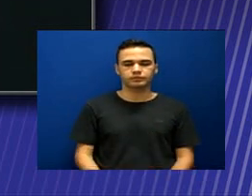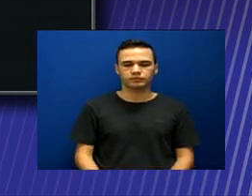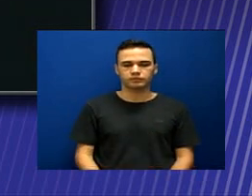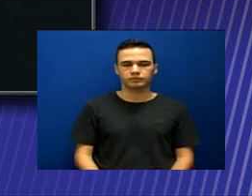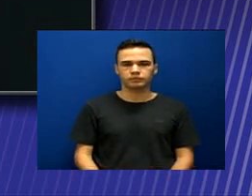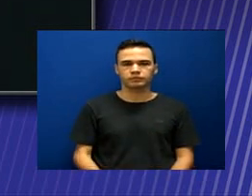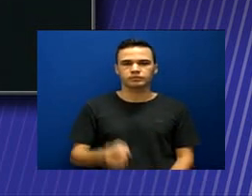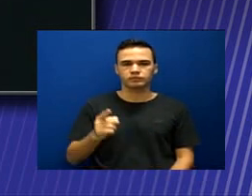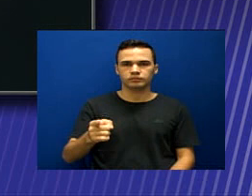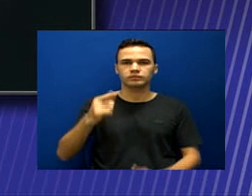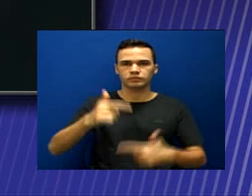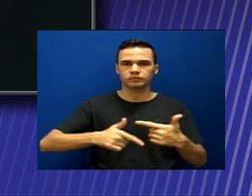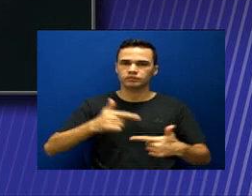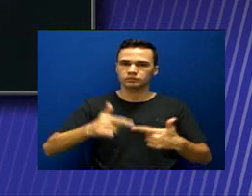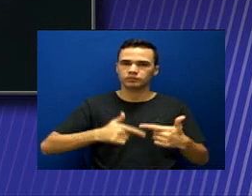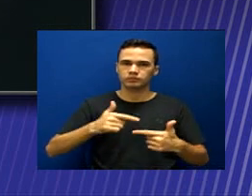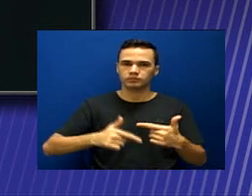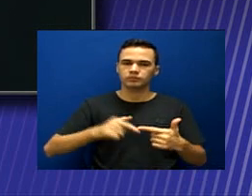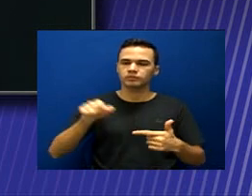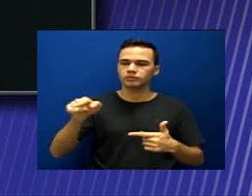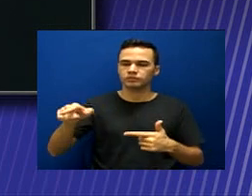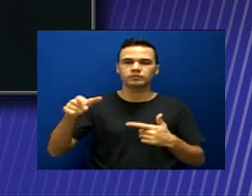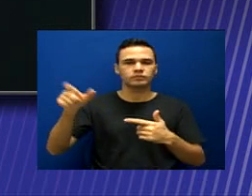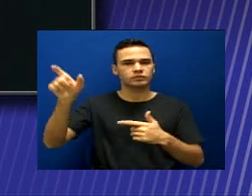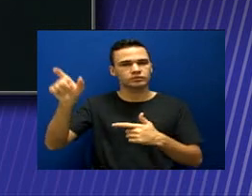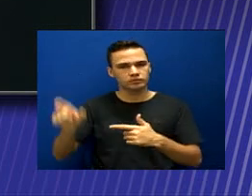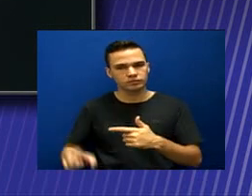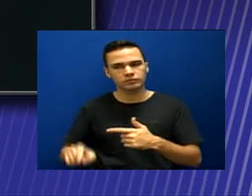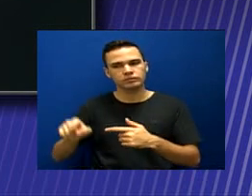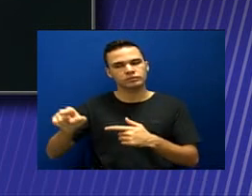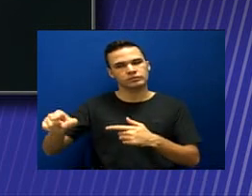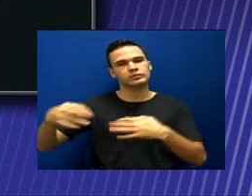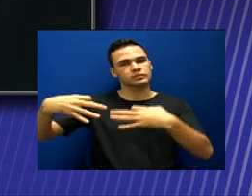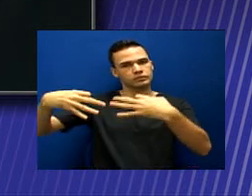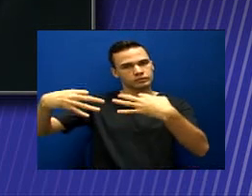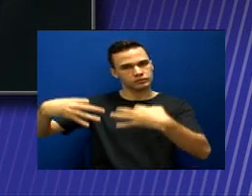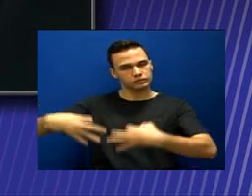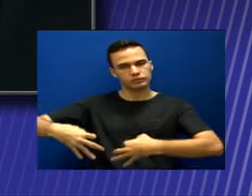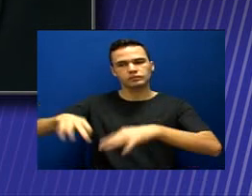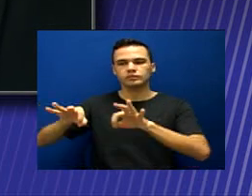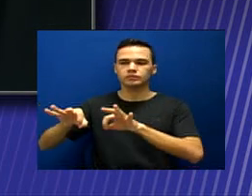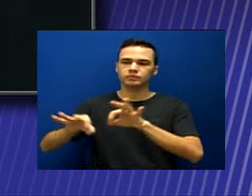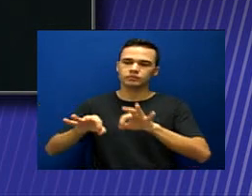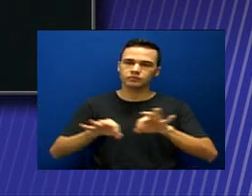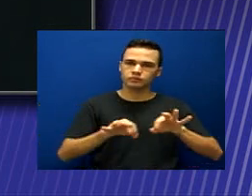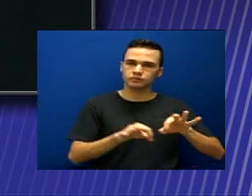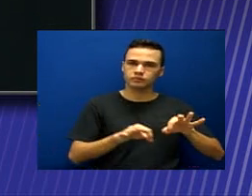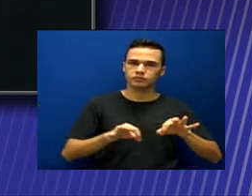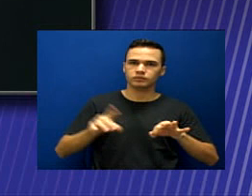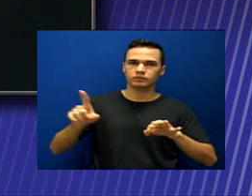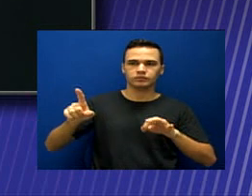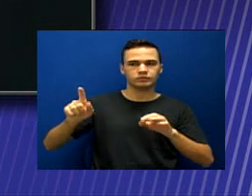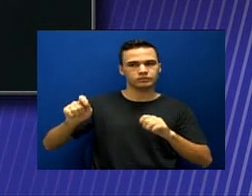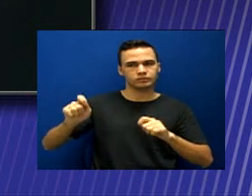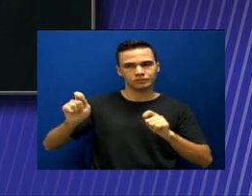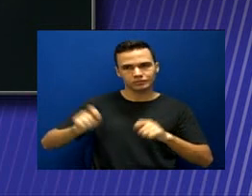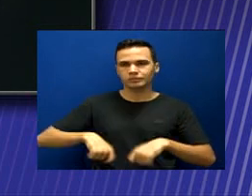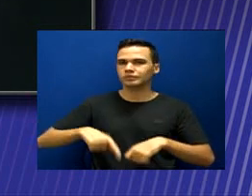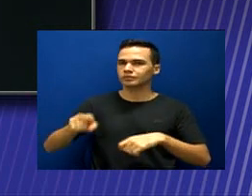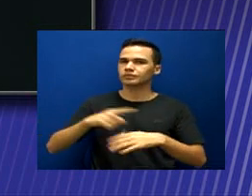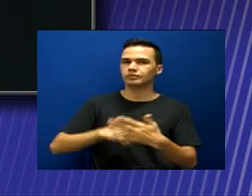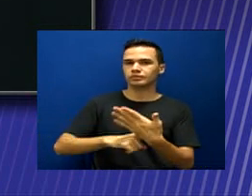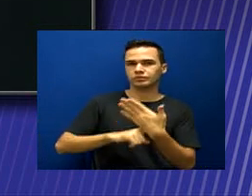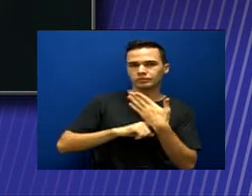Um cargo que nem esse, desde que muito bem conduzido, é